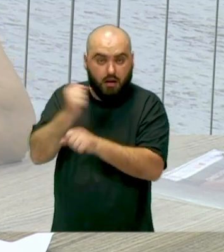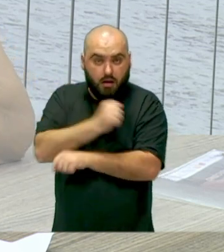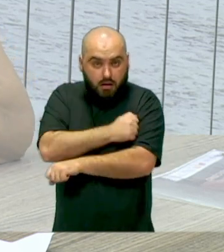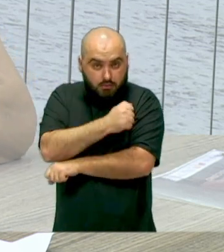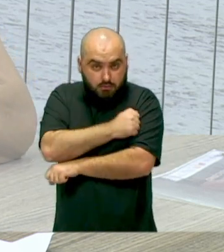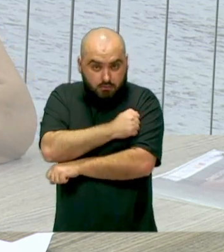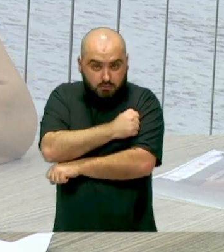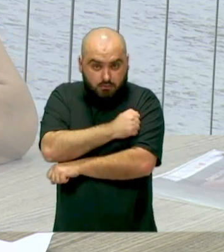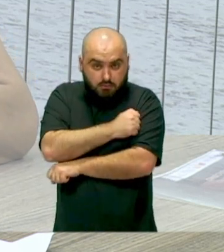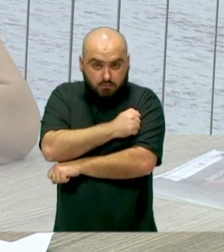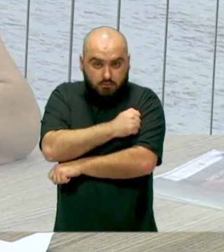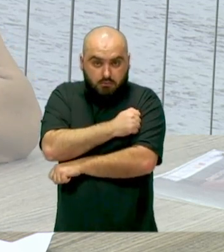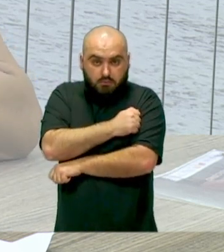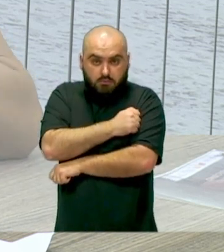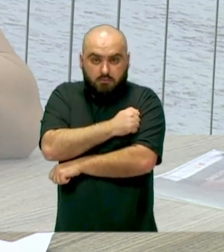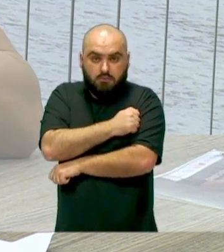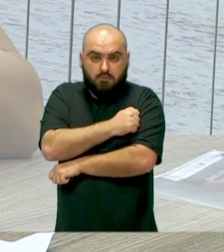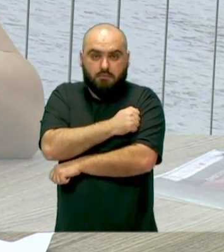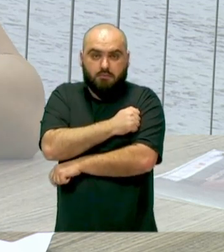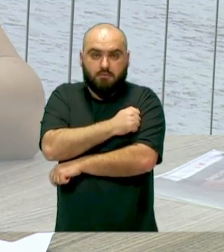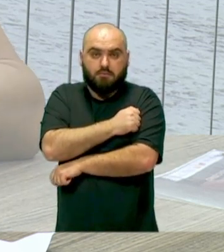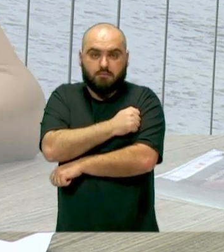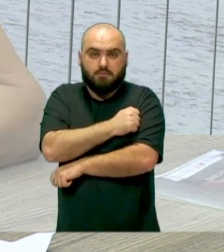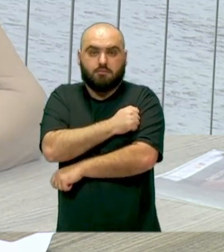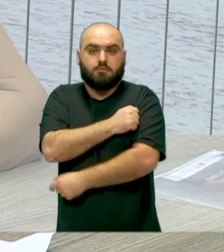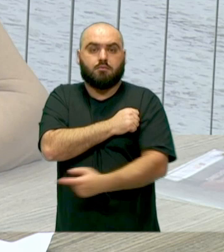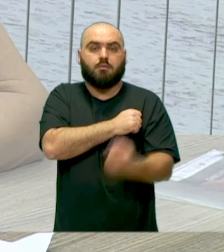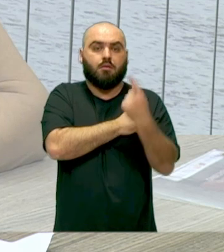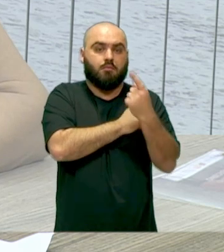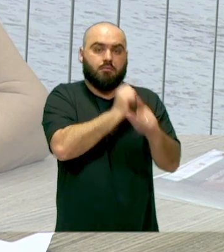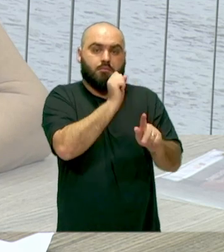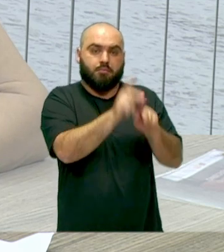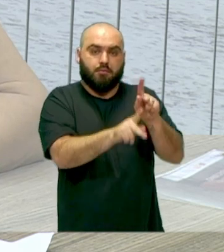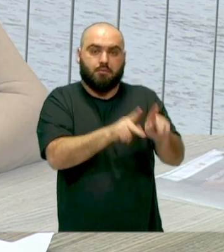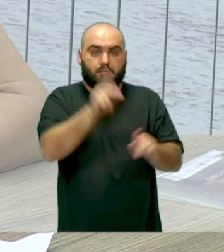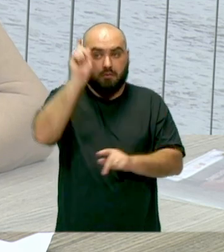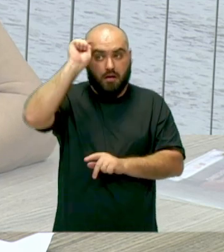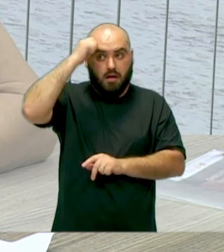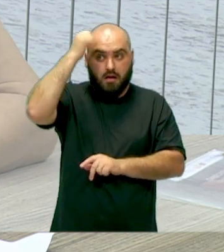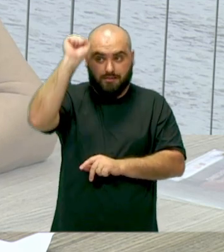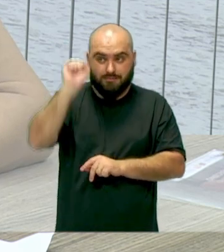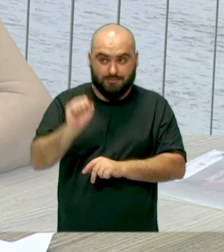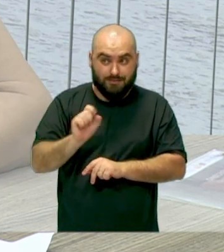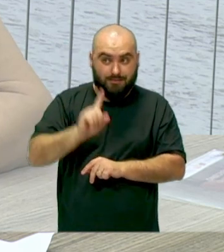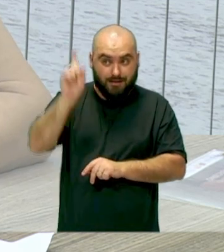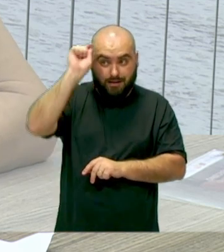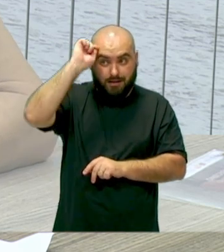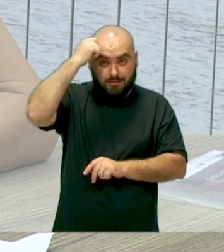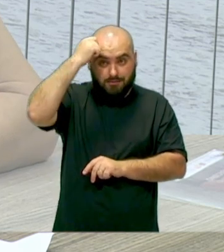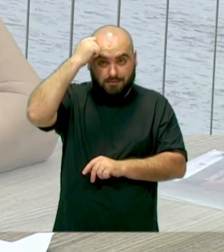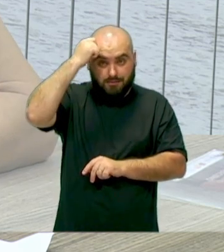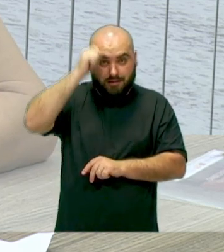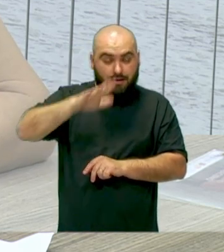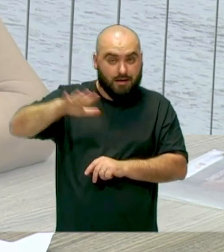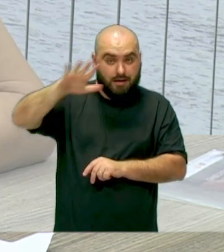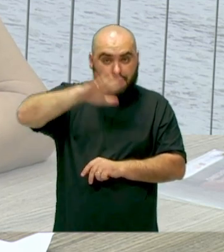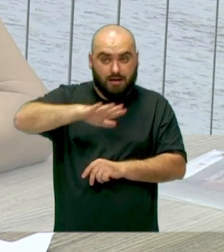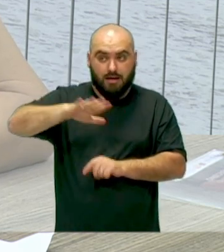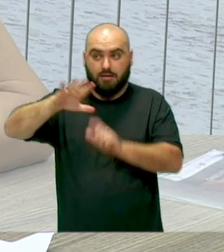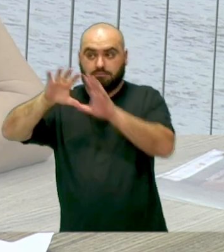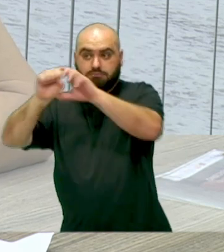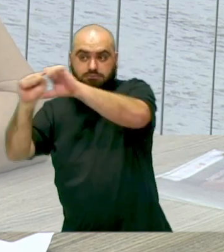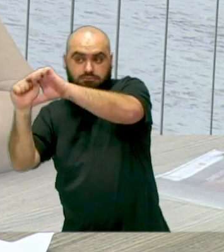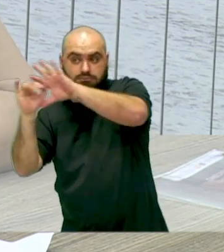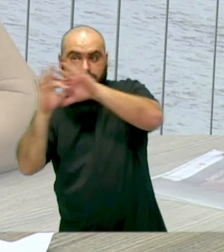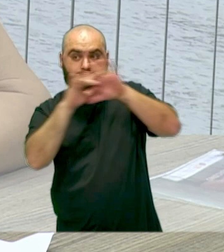Tu traz um povo de África e ali tu